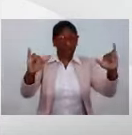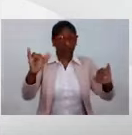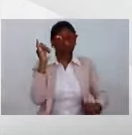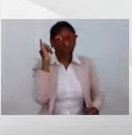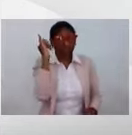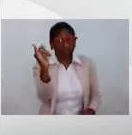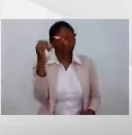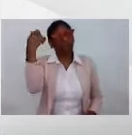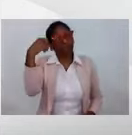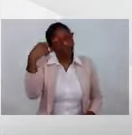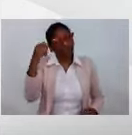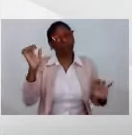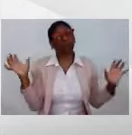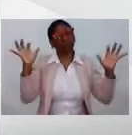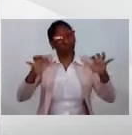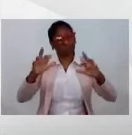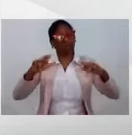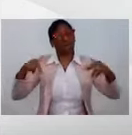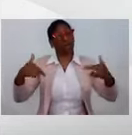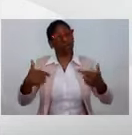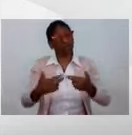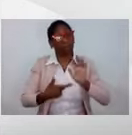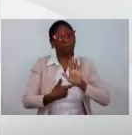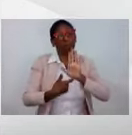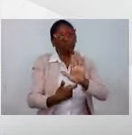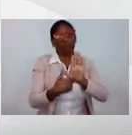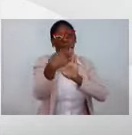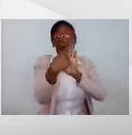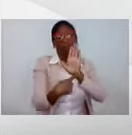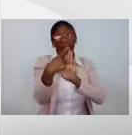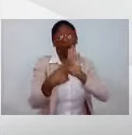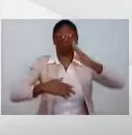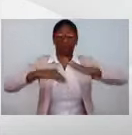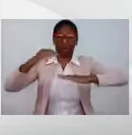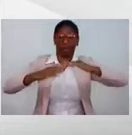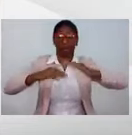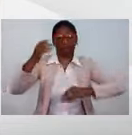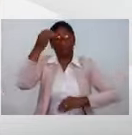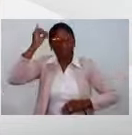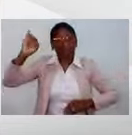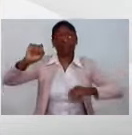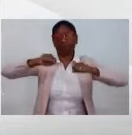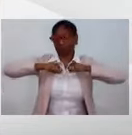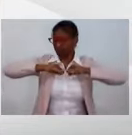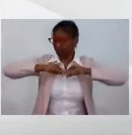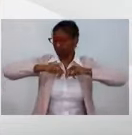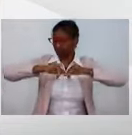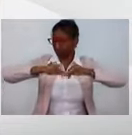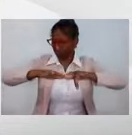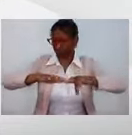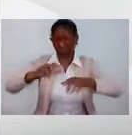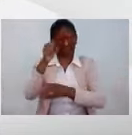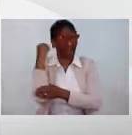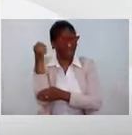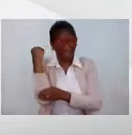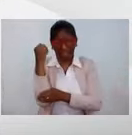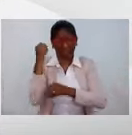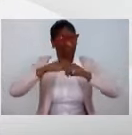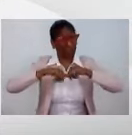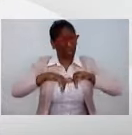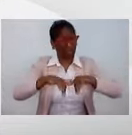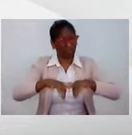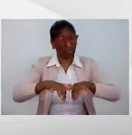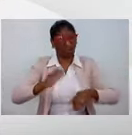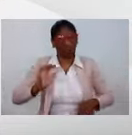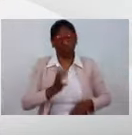precisam se reunir e manifestar o seu plano de ação para que possamos evitar situações de maior contágio. Esse é o nosso trabalho